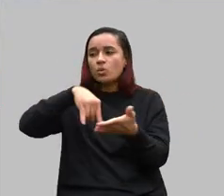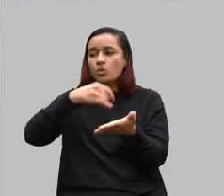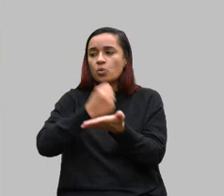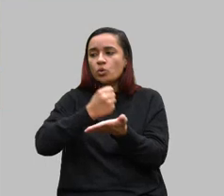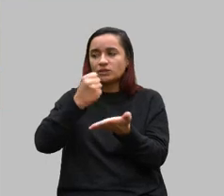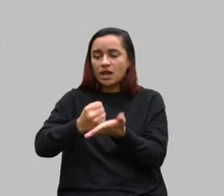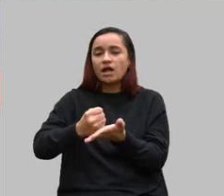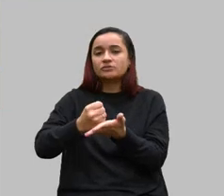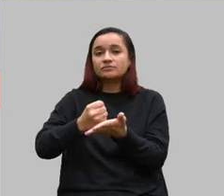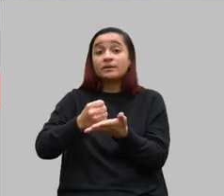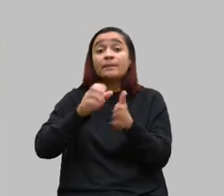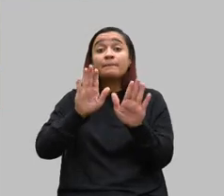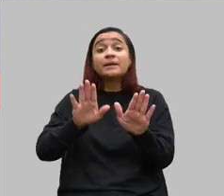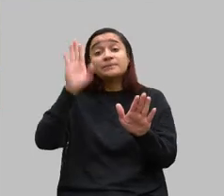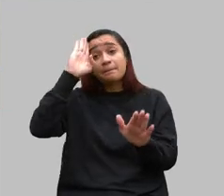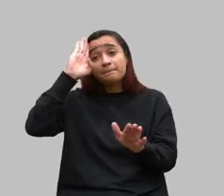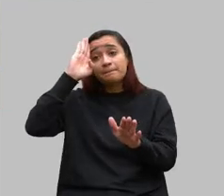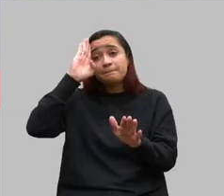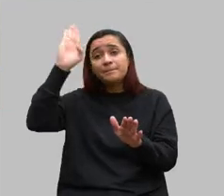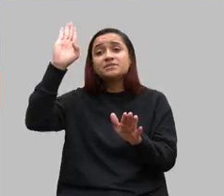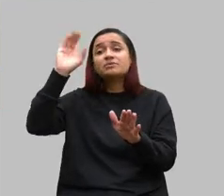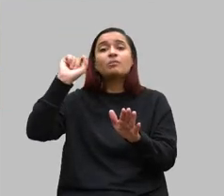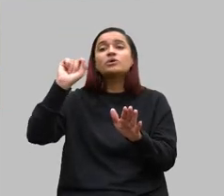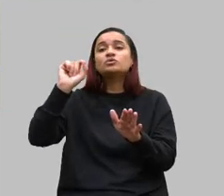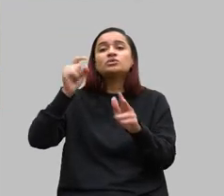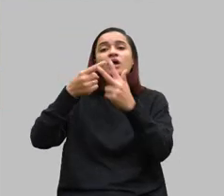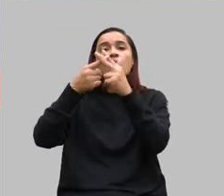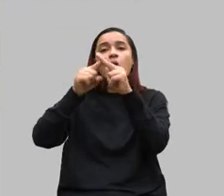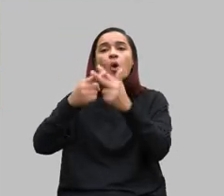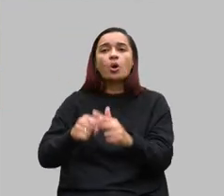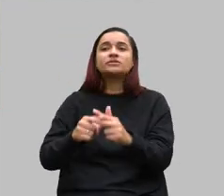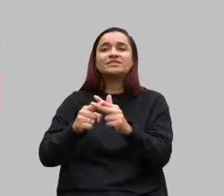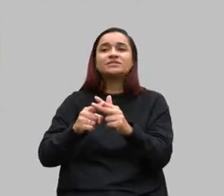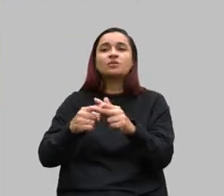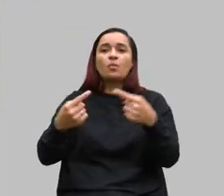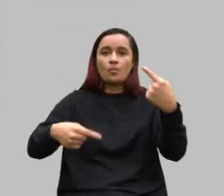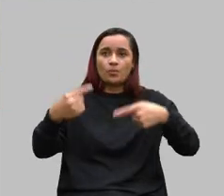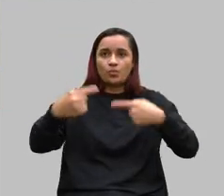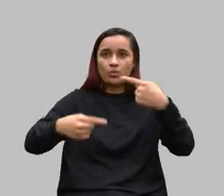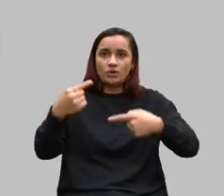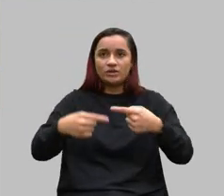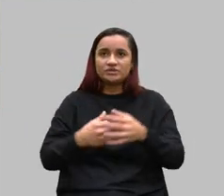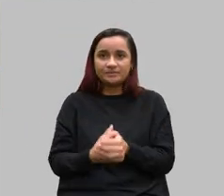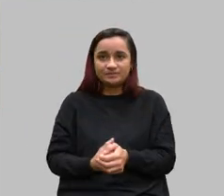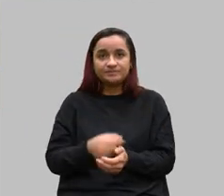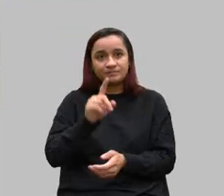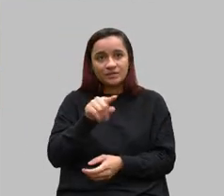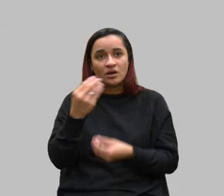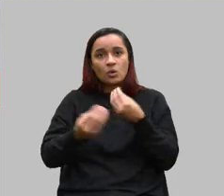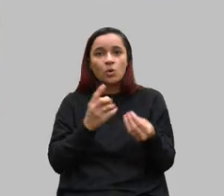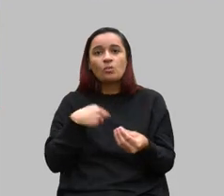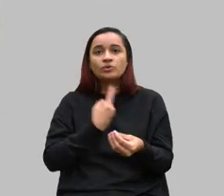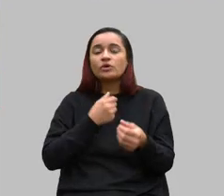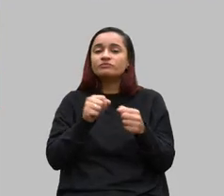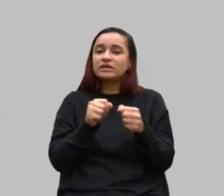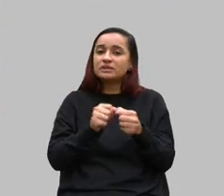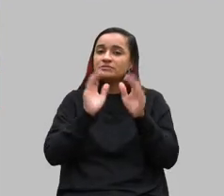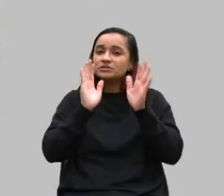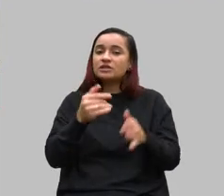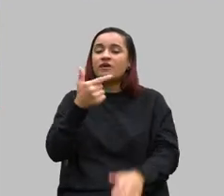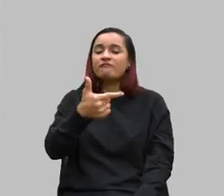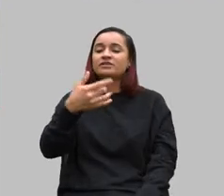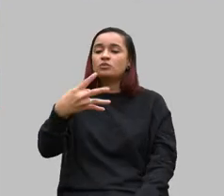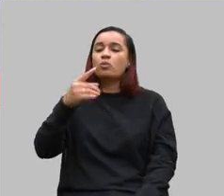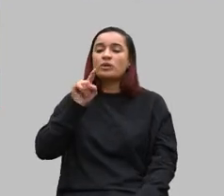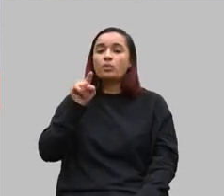mas principalmente numa concertação política em torno disso foi assim que nós fizemos 24.000 km de ferrovias